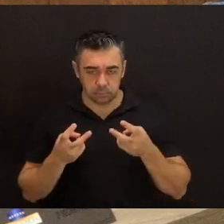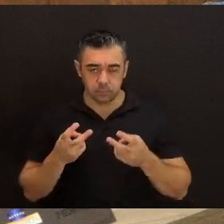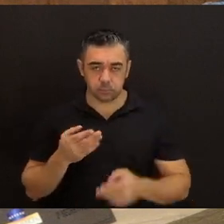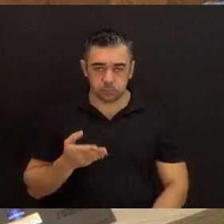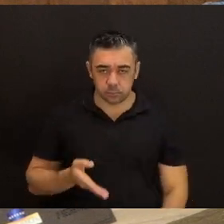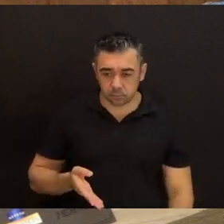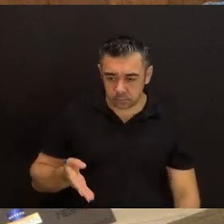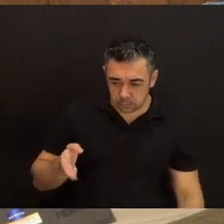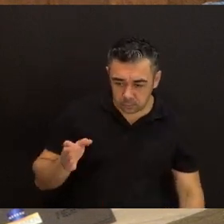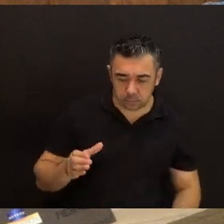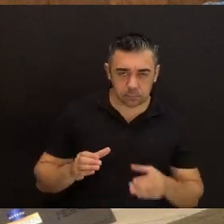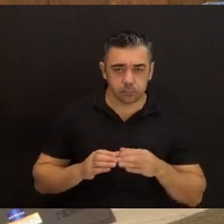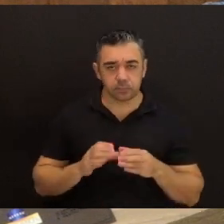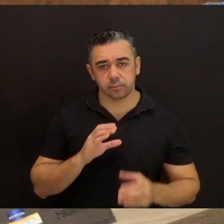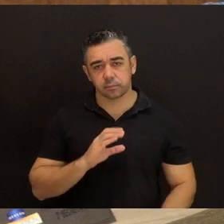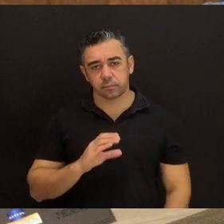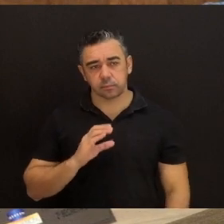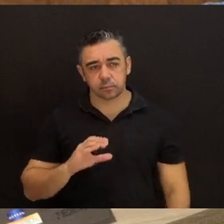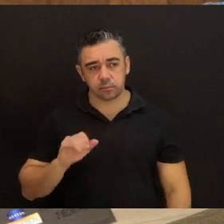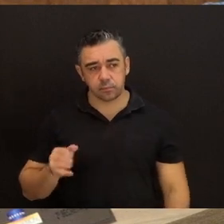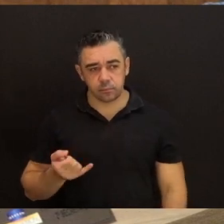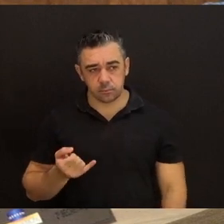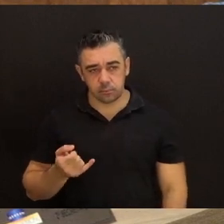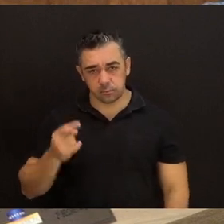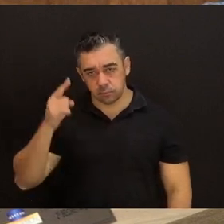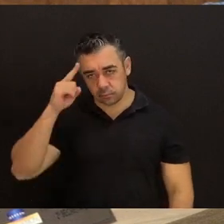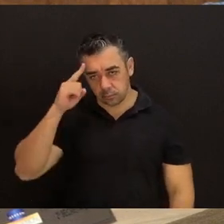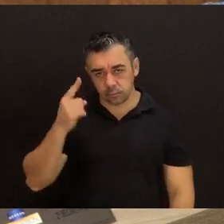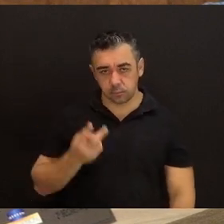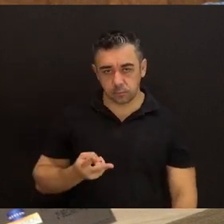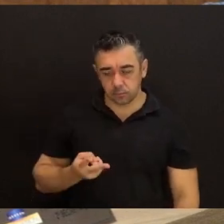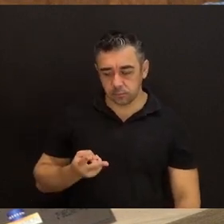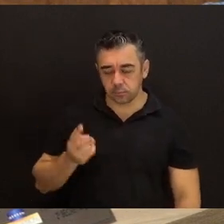ccj dia 25 de outubro